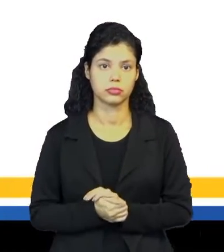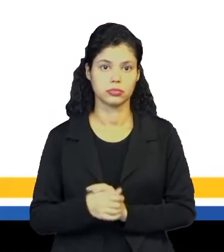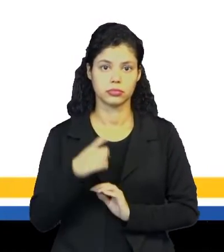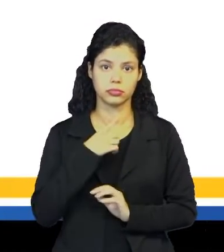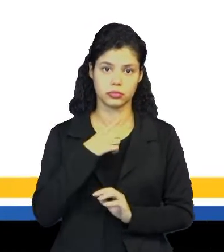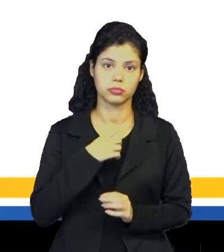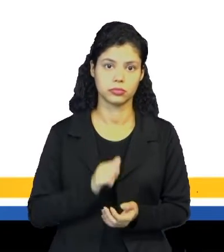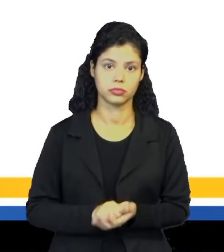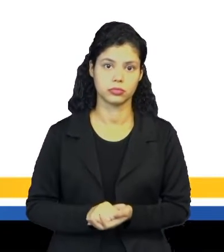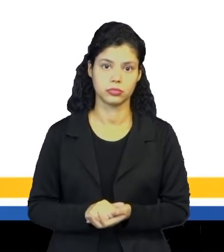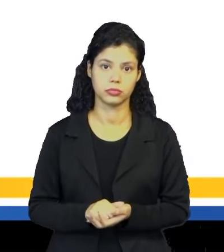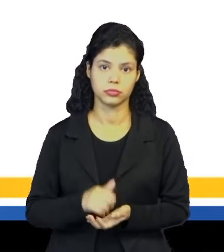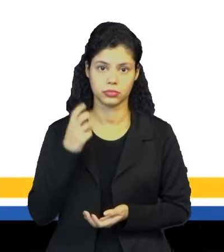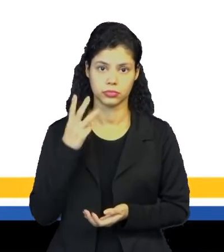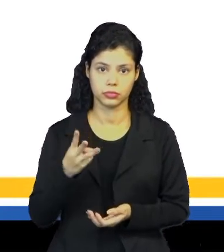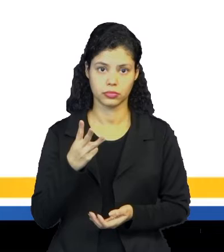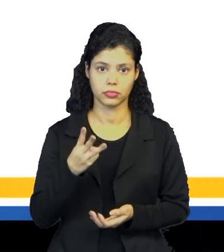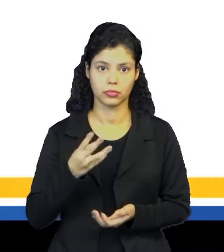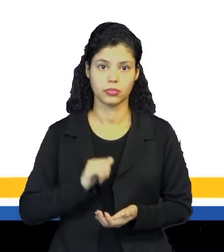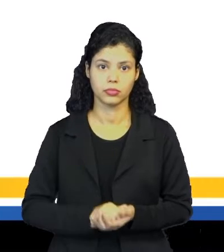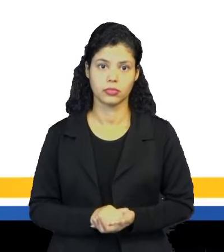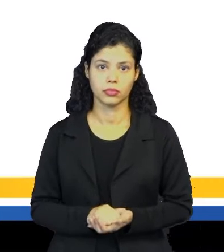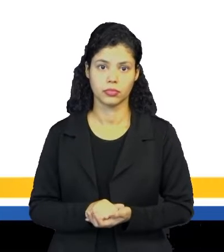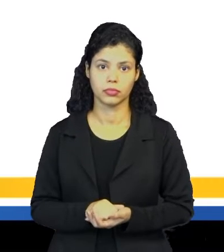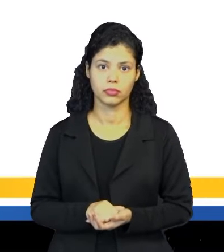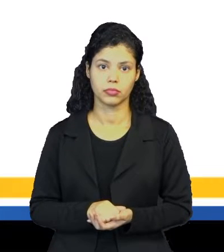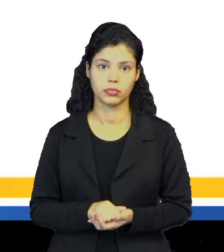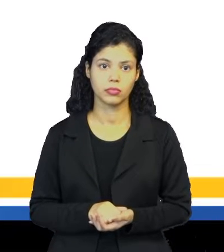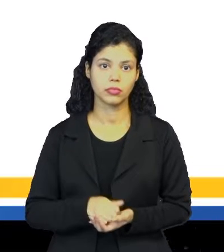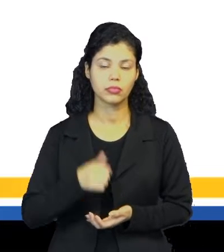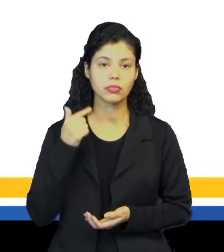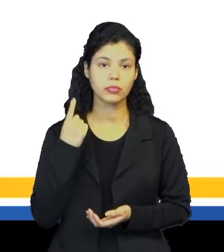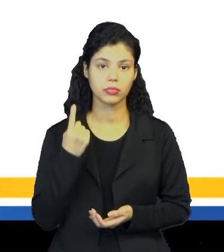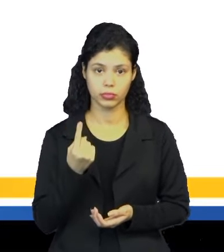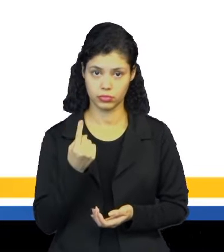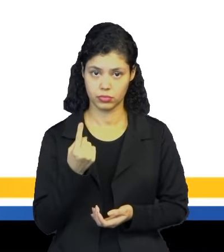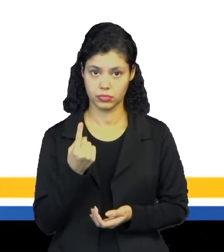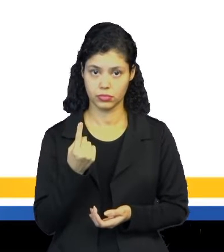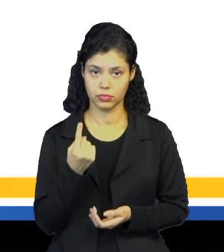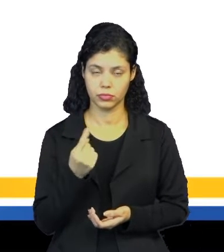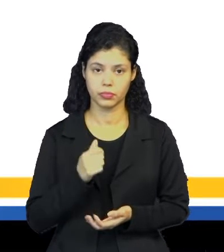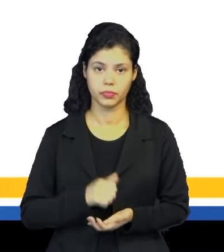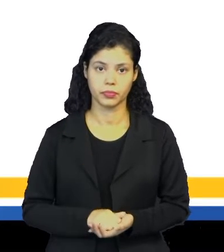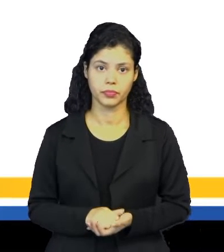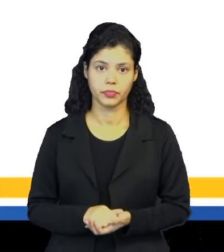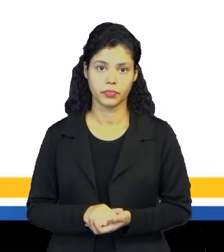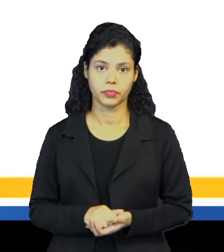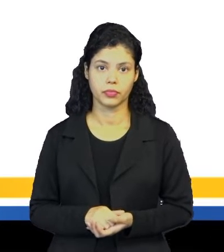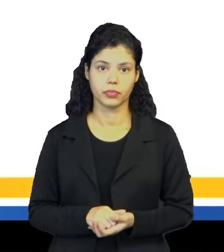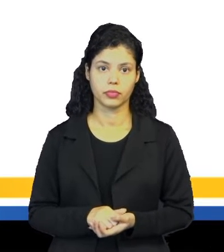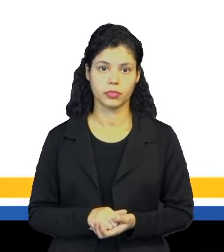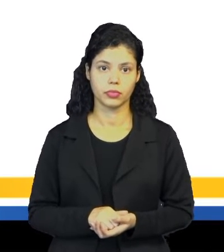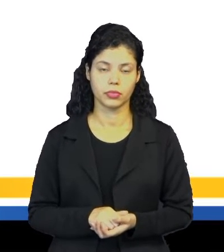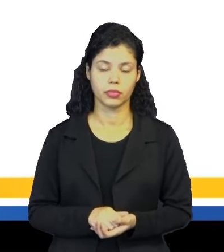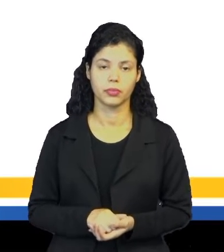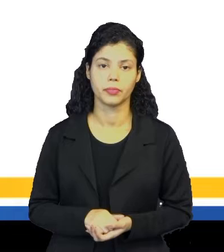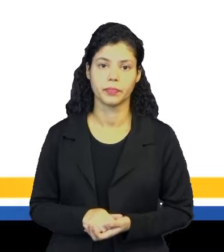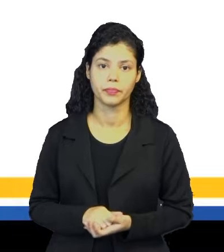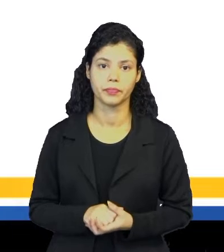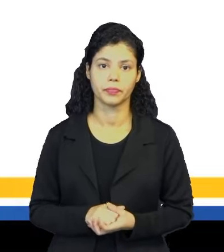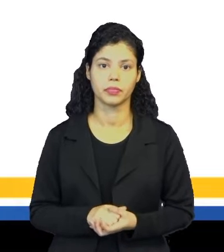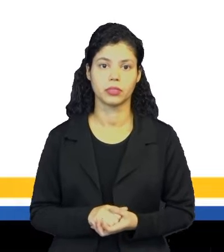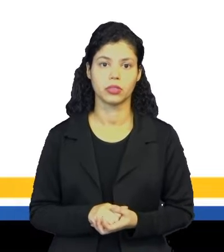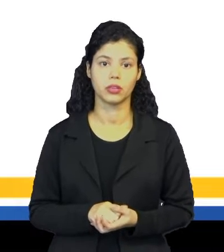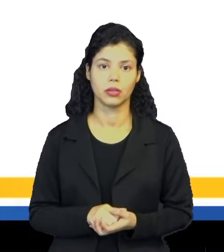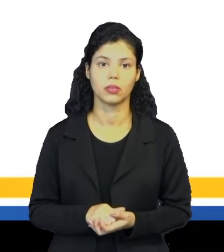Pedro, eu tenho 3. Kátia e José, cada um, ó, recebeu 1 só. Foi? Então,